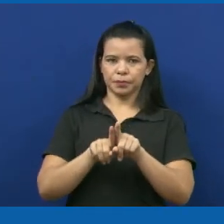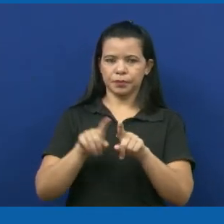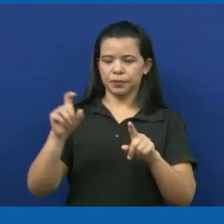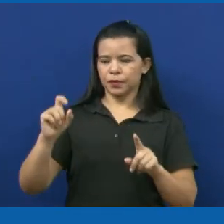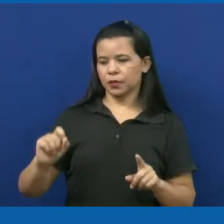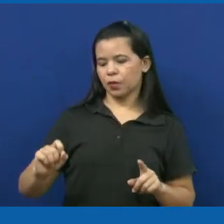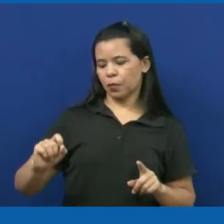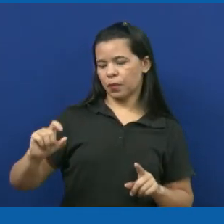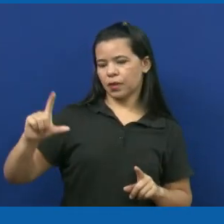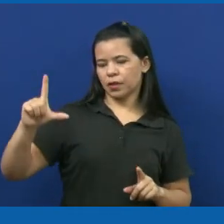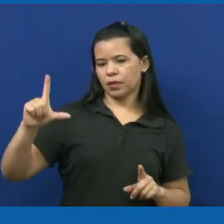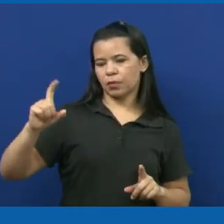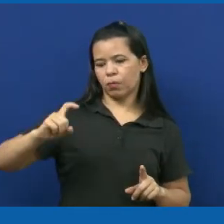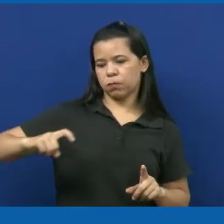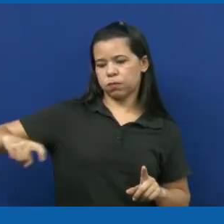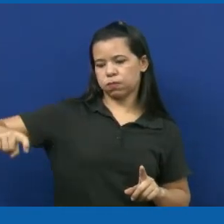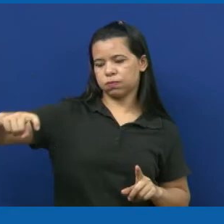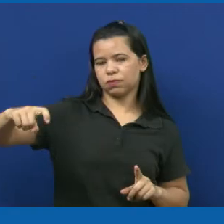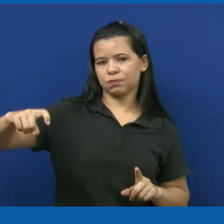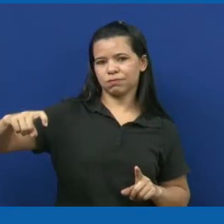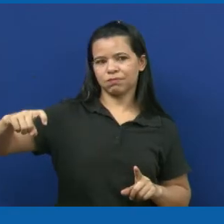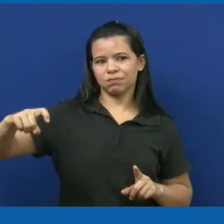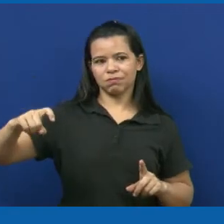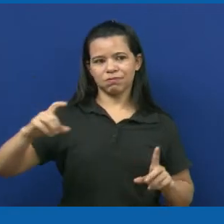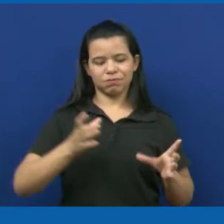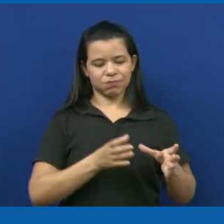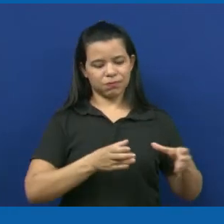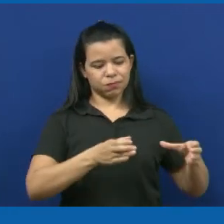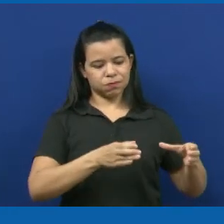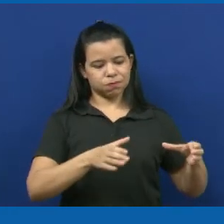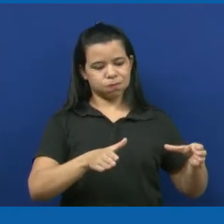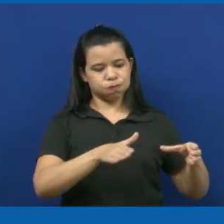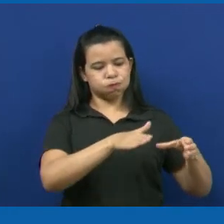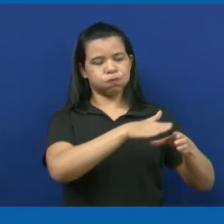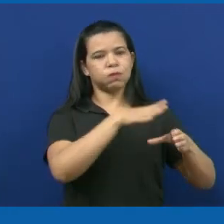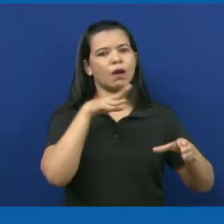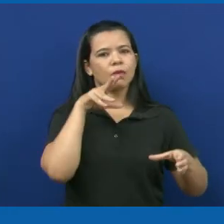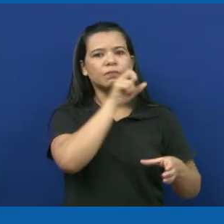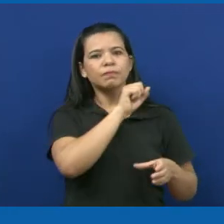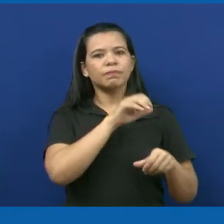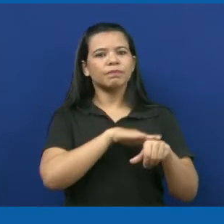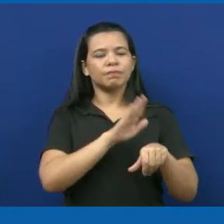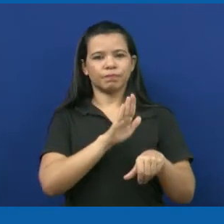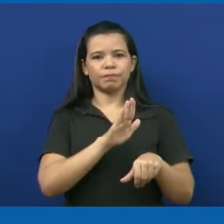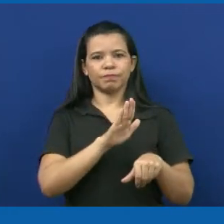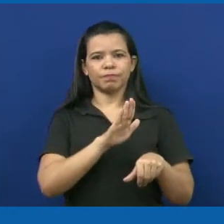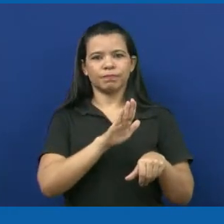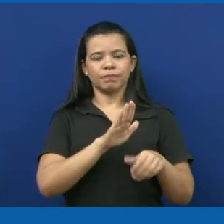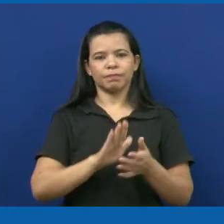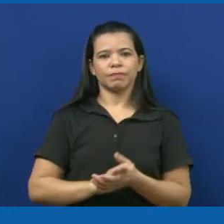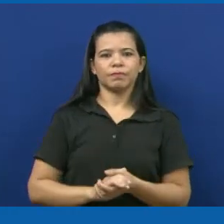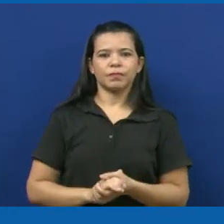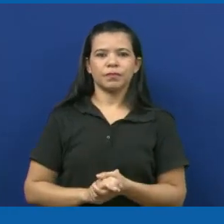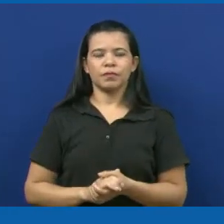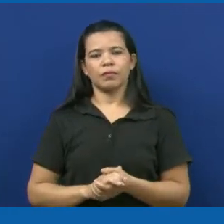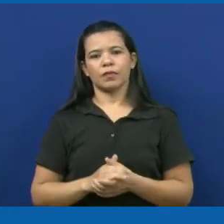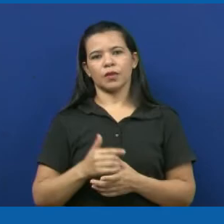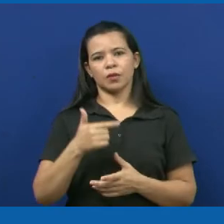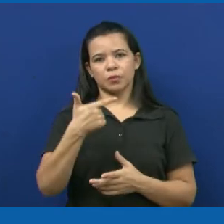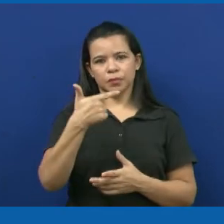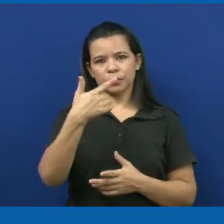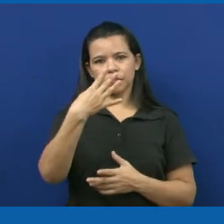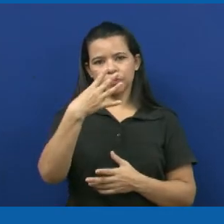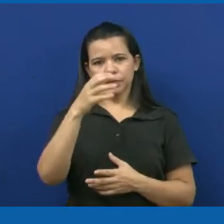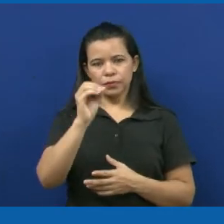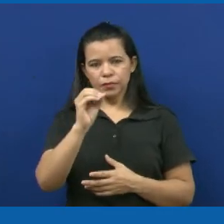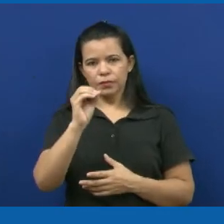Ó. Perceba, de 1 para 2, eu aumentei a minha quantidade de torneira. De 240 para 120, eu dividi por 2 o